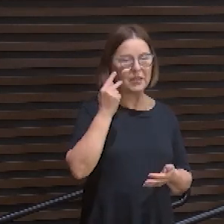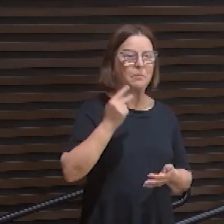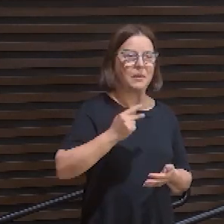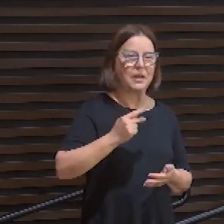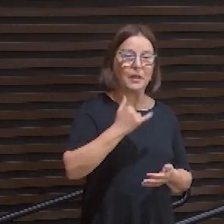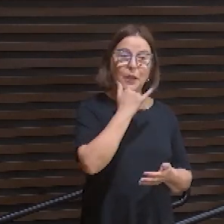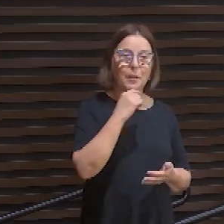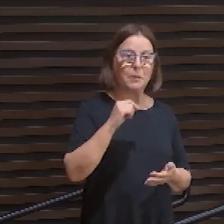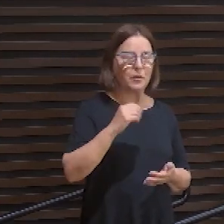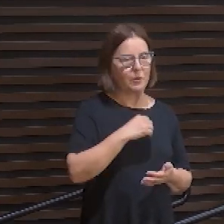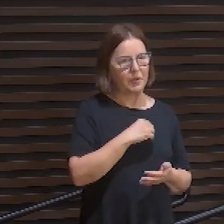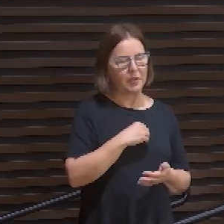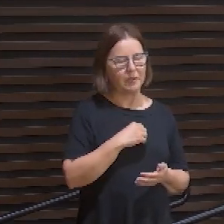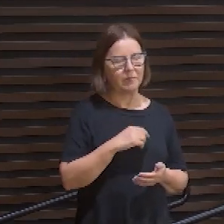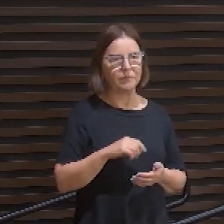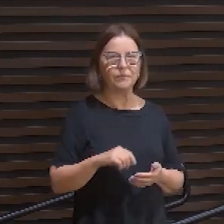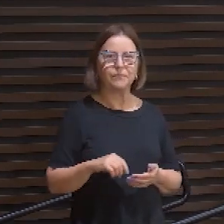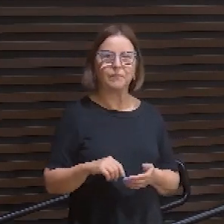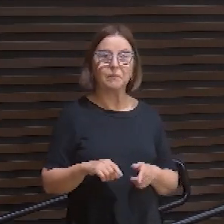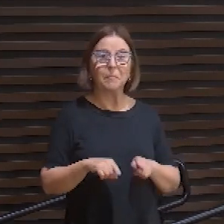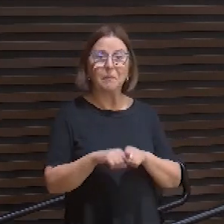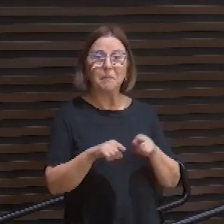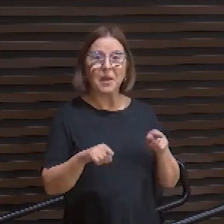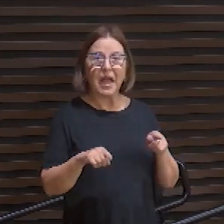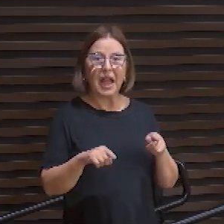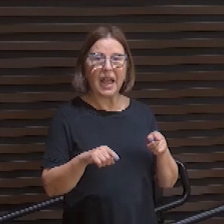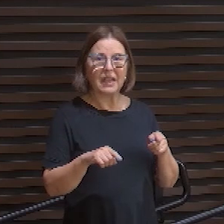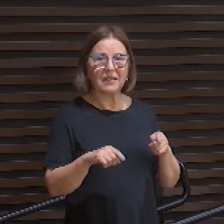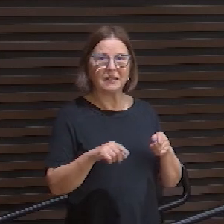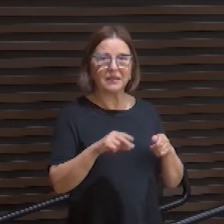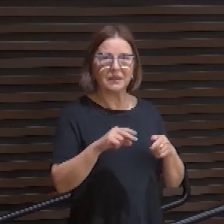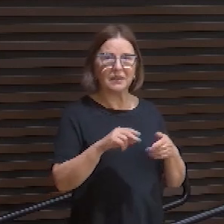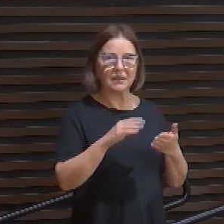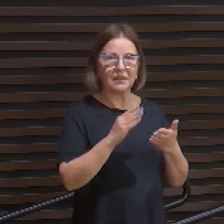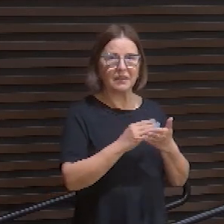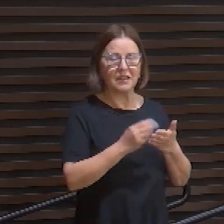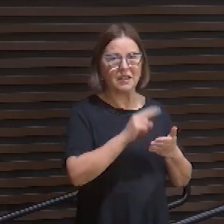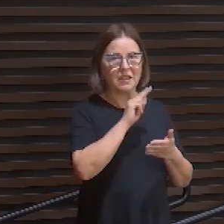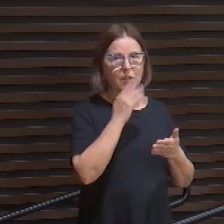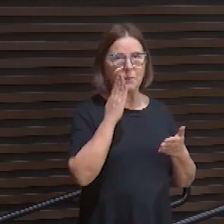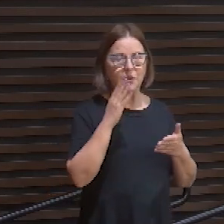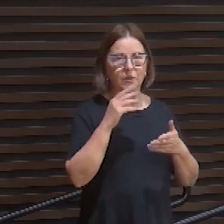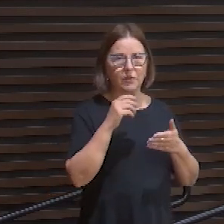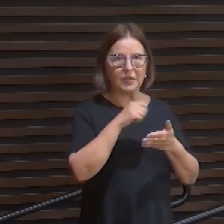era necessário, portanto, que